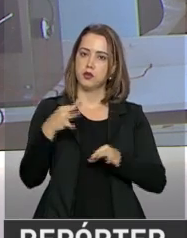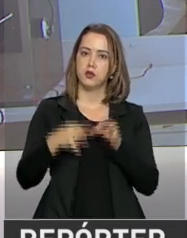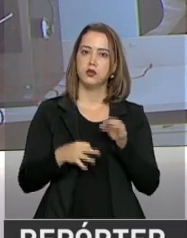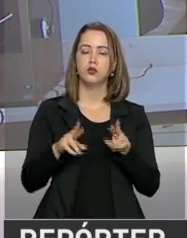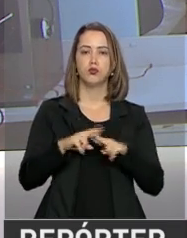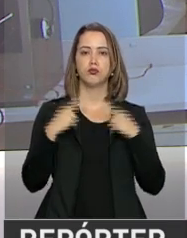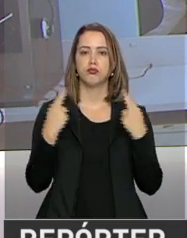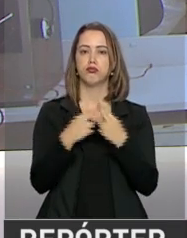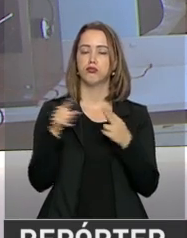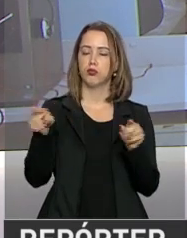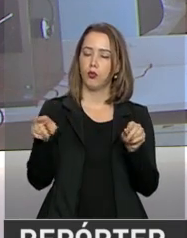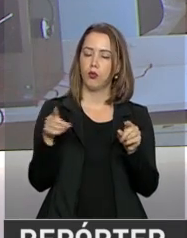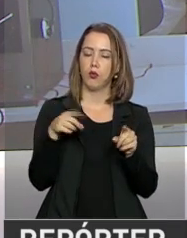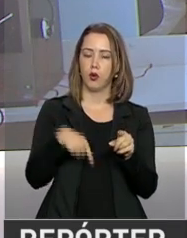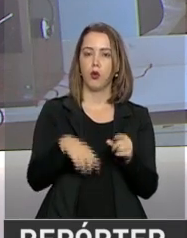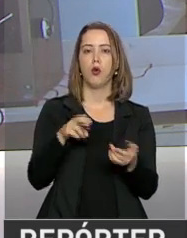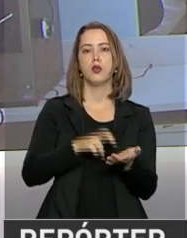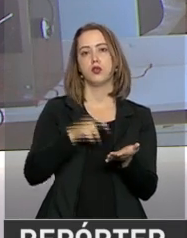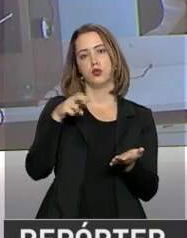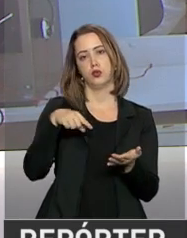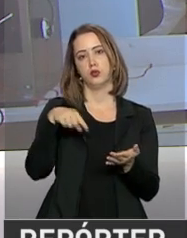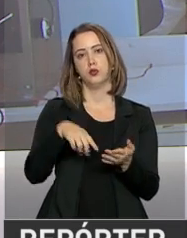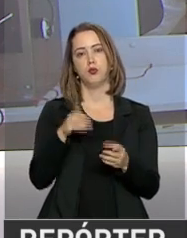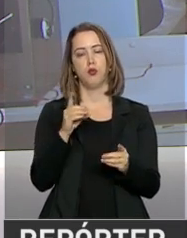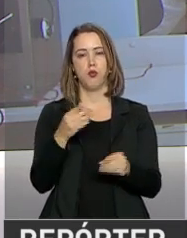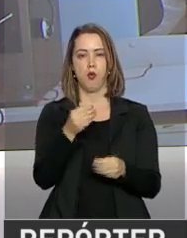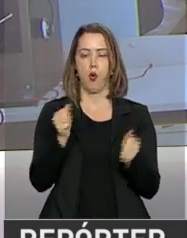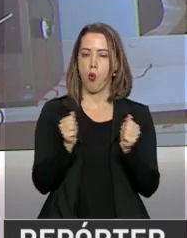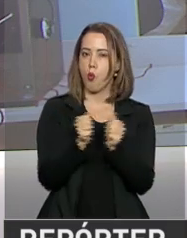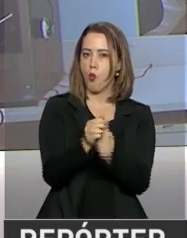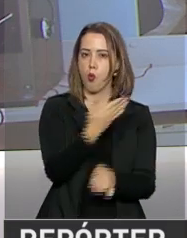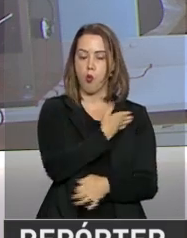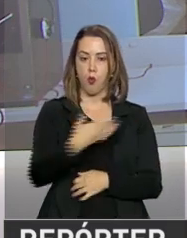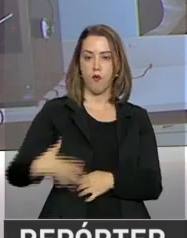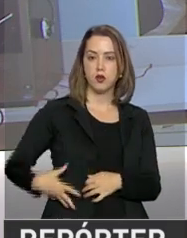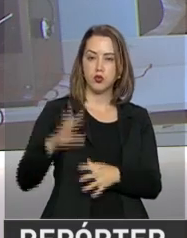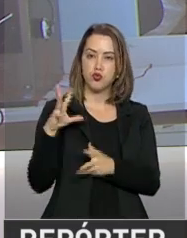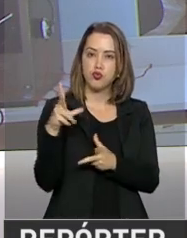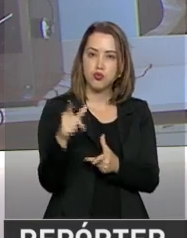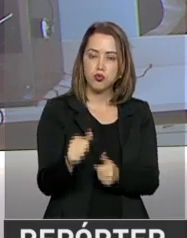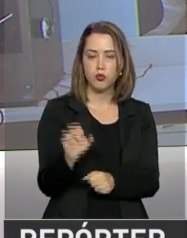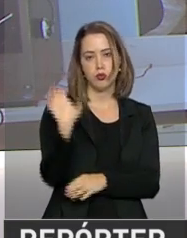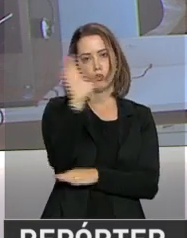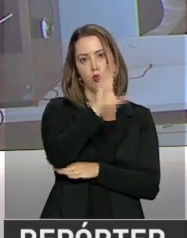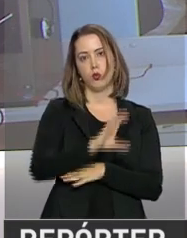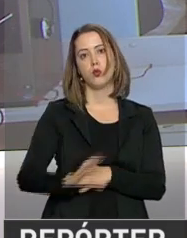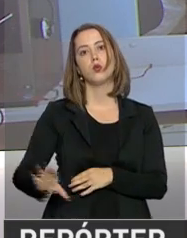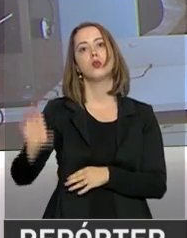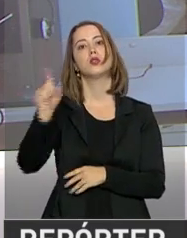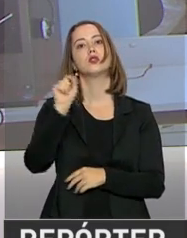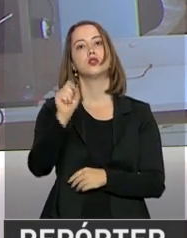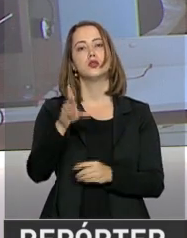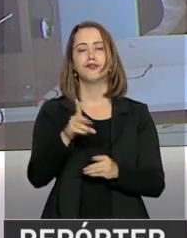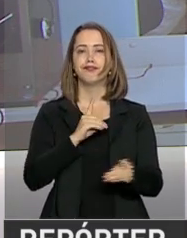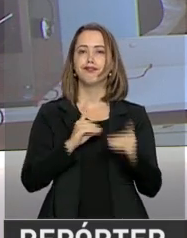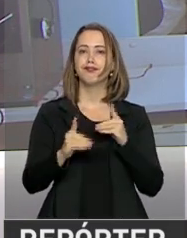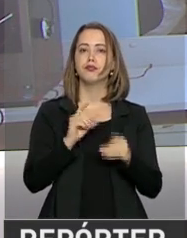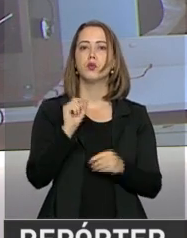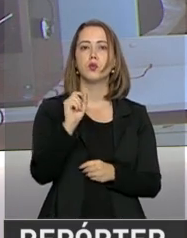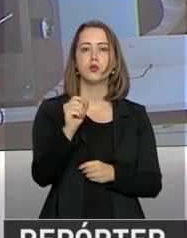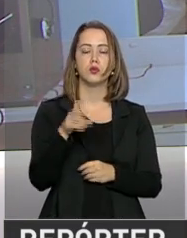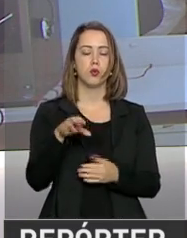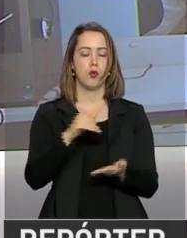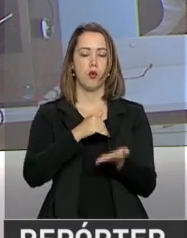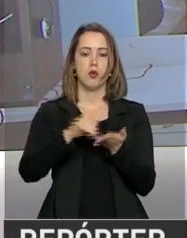mora se reúne agora pela manhã em Brasília com governadores de todos os estados e o Distrito Federal para discutir questões ligadas à